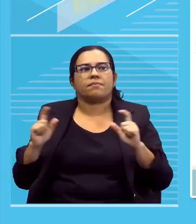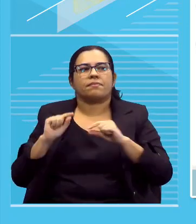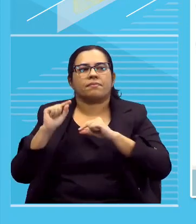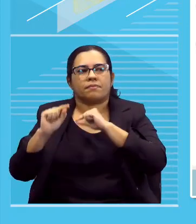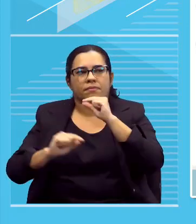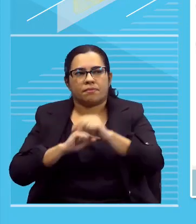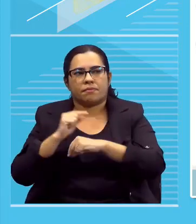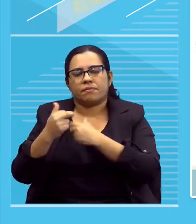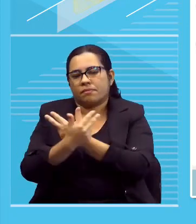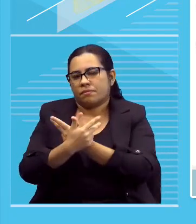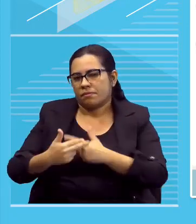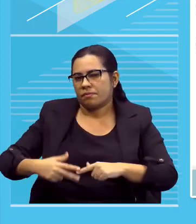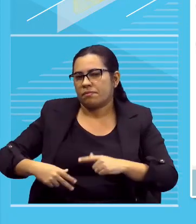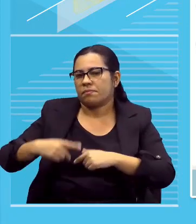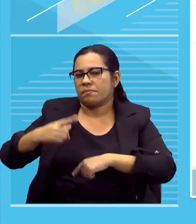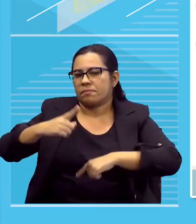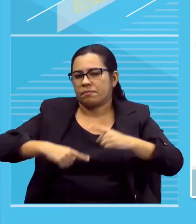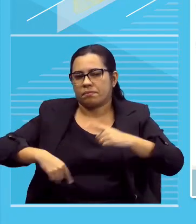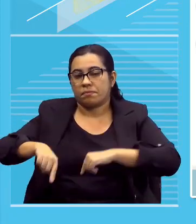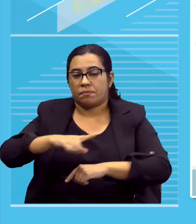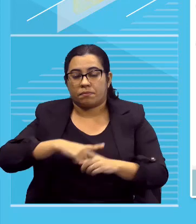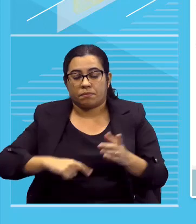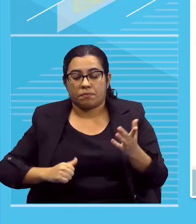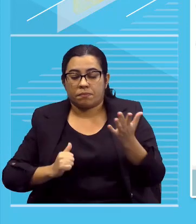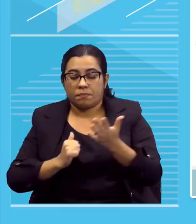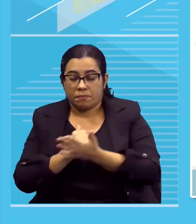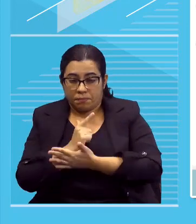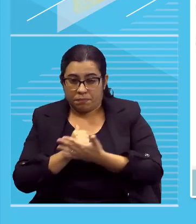dos produtos que consumimos